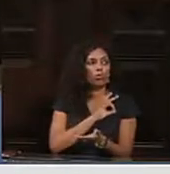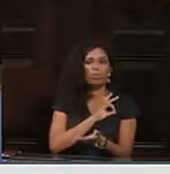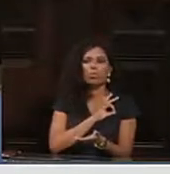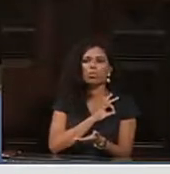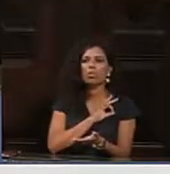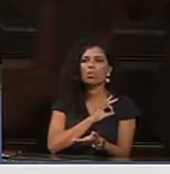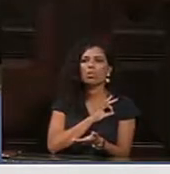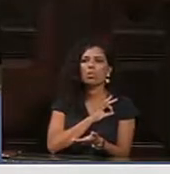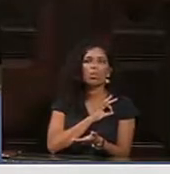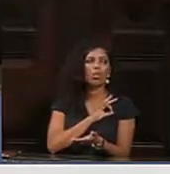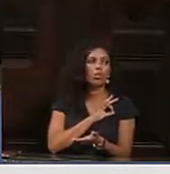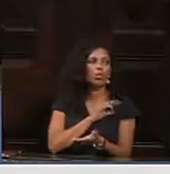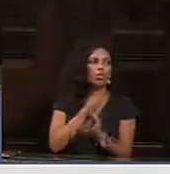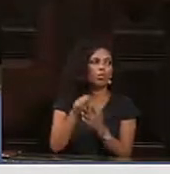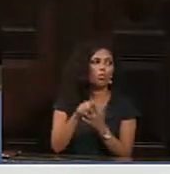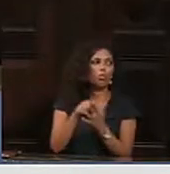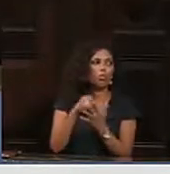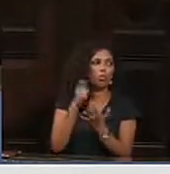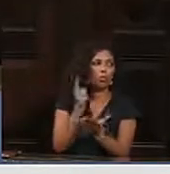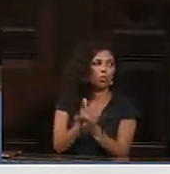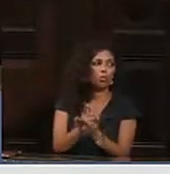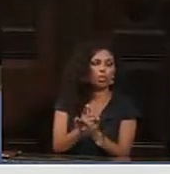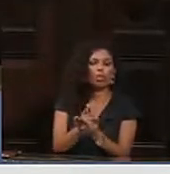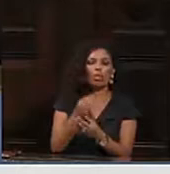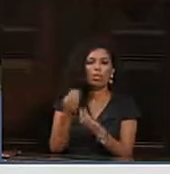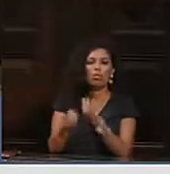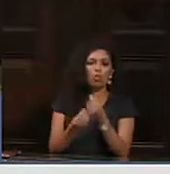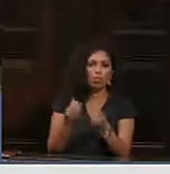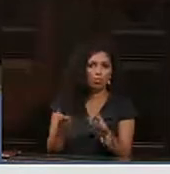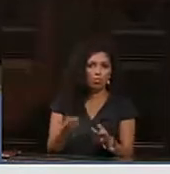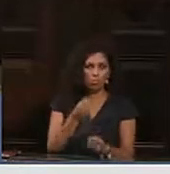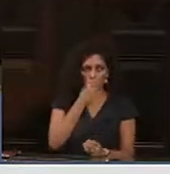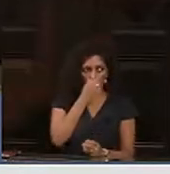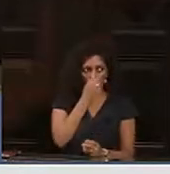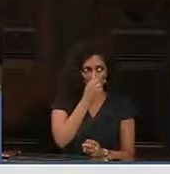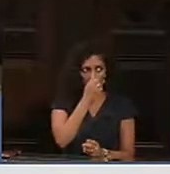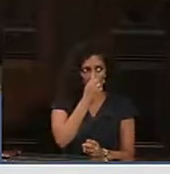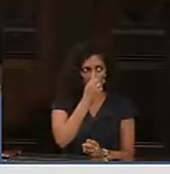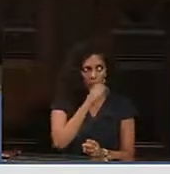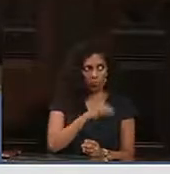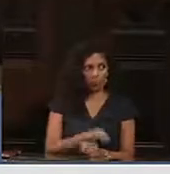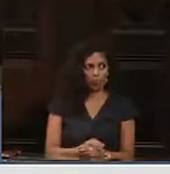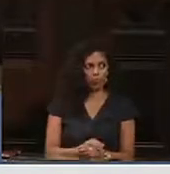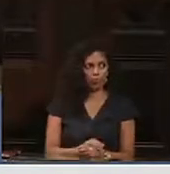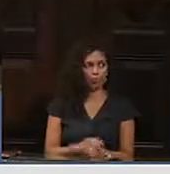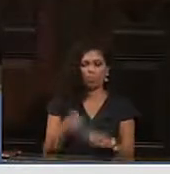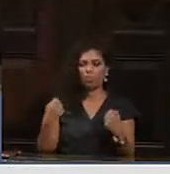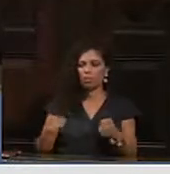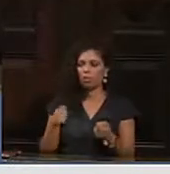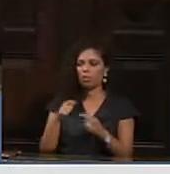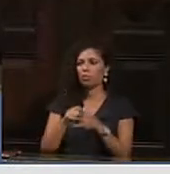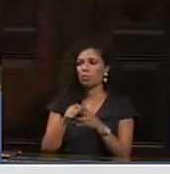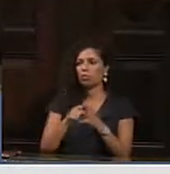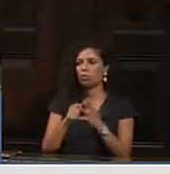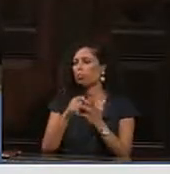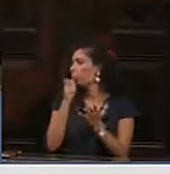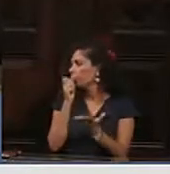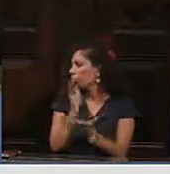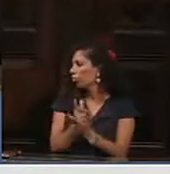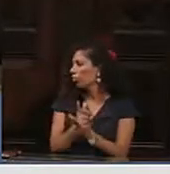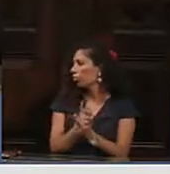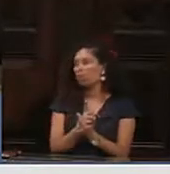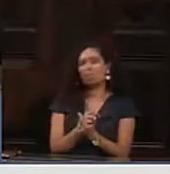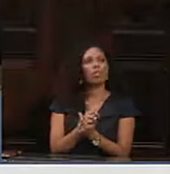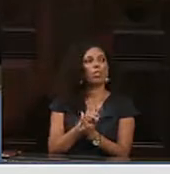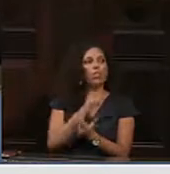obrigado. Renato, mas ele é militar, perfeito, mas que ele receba. Entendeu, Pobel? Que ele receba. É a mesma coisa o